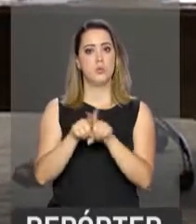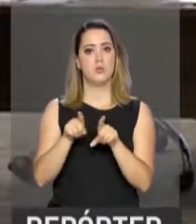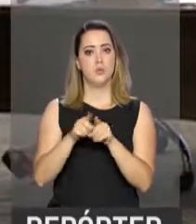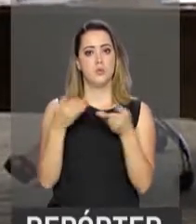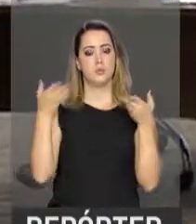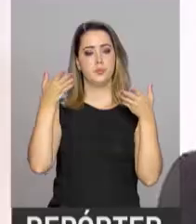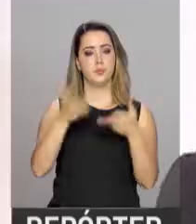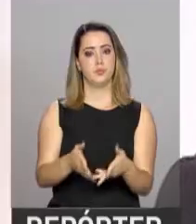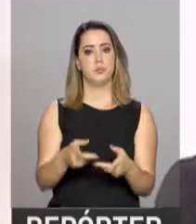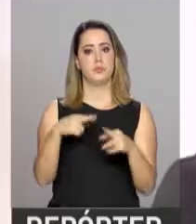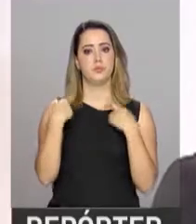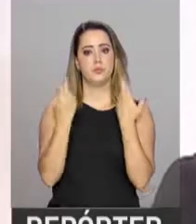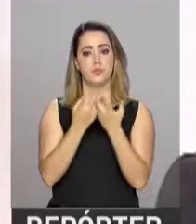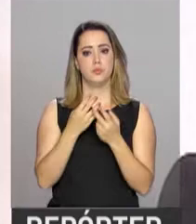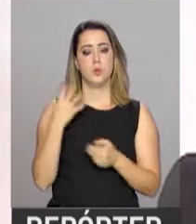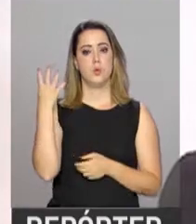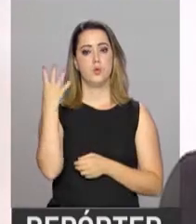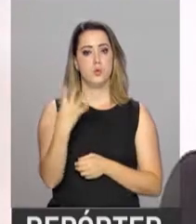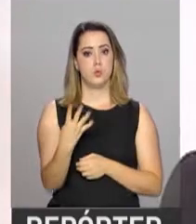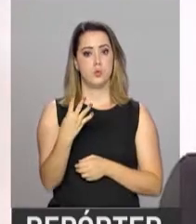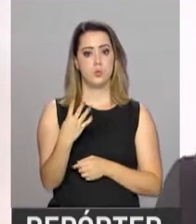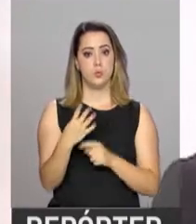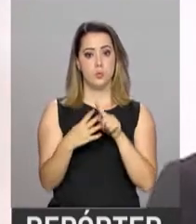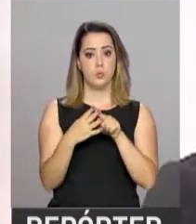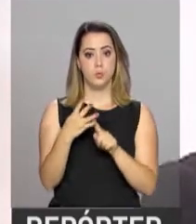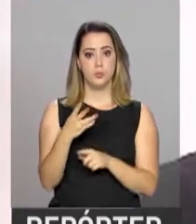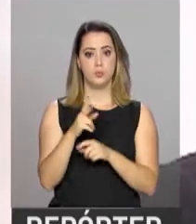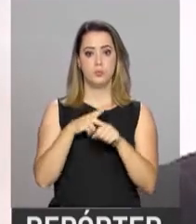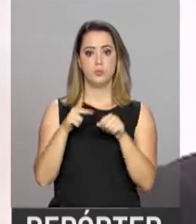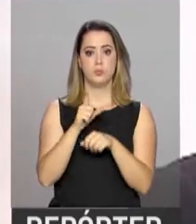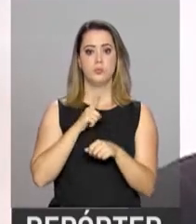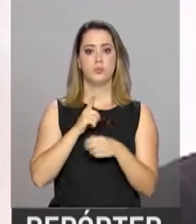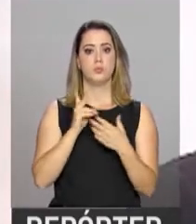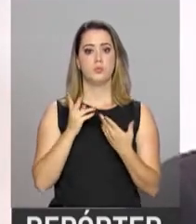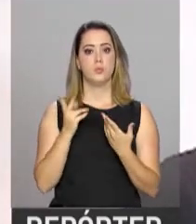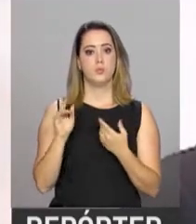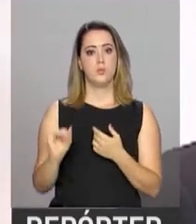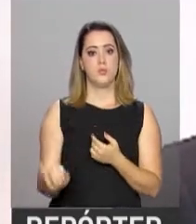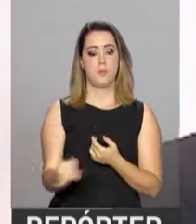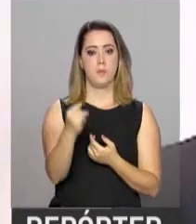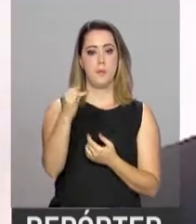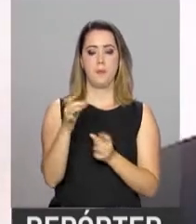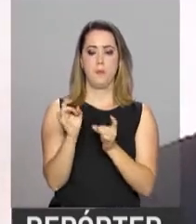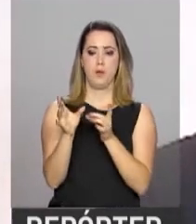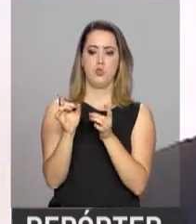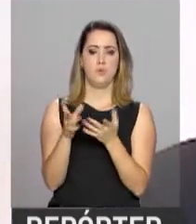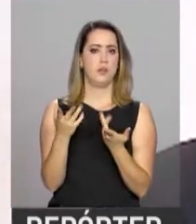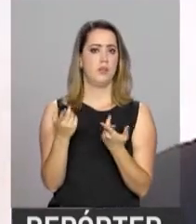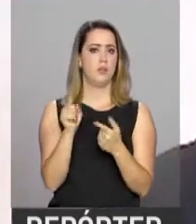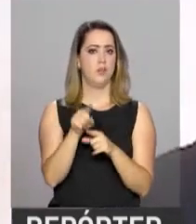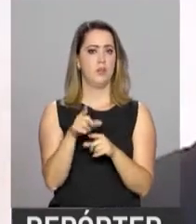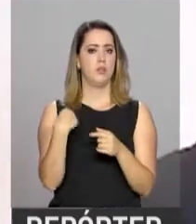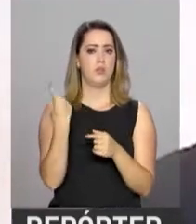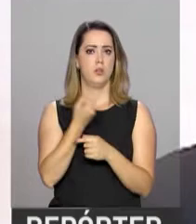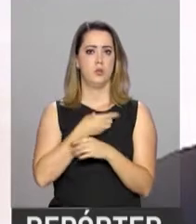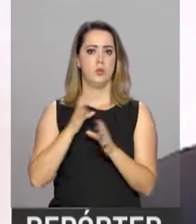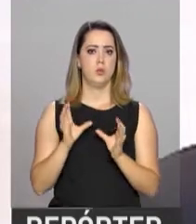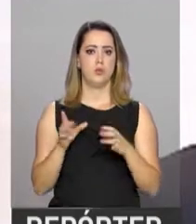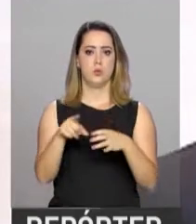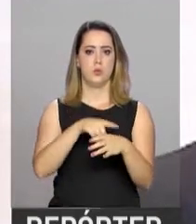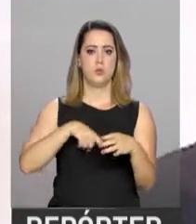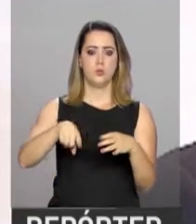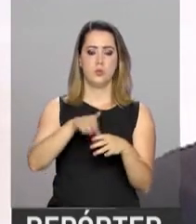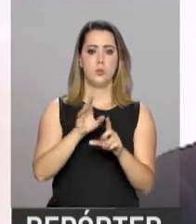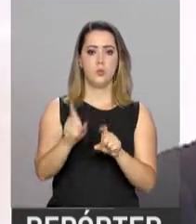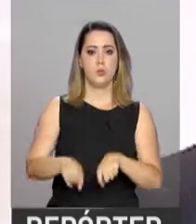na pauta da reunião todos os quatro países do mercosul têm oportunidades e de exportar sobretudo o nosso segmento o